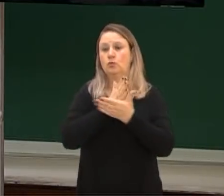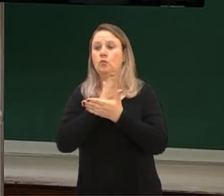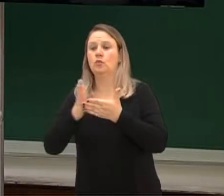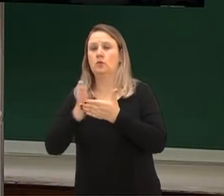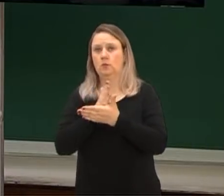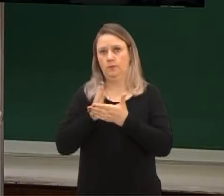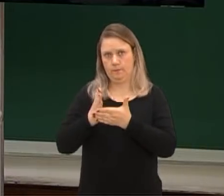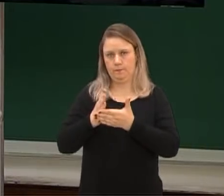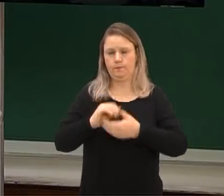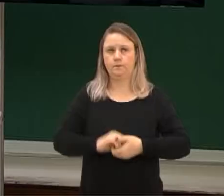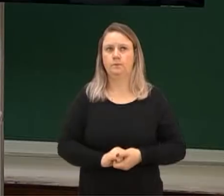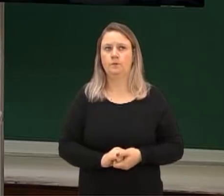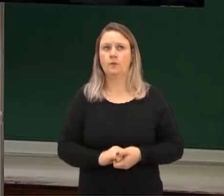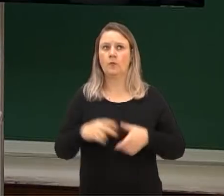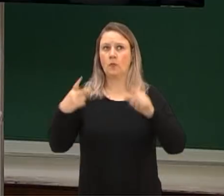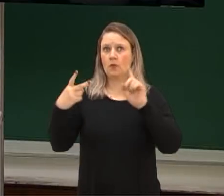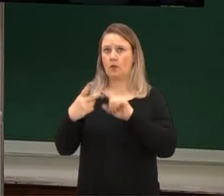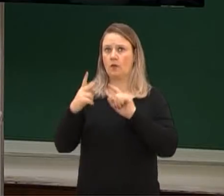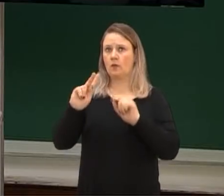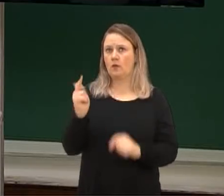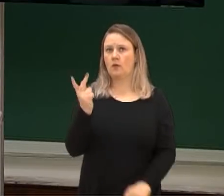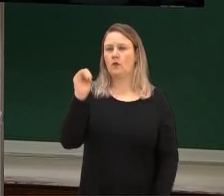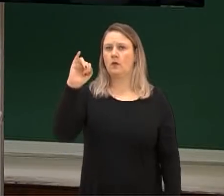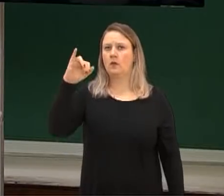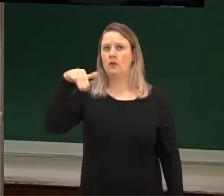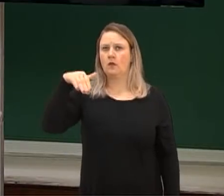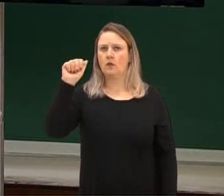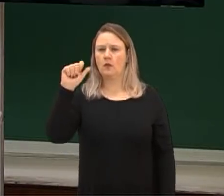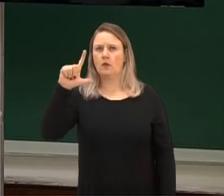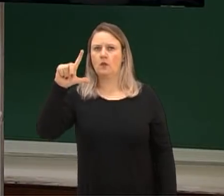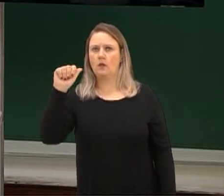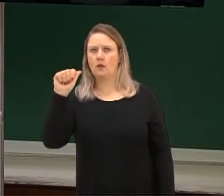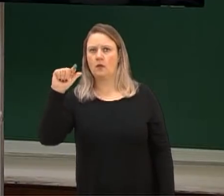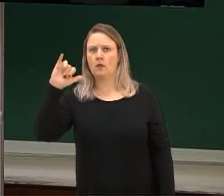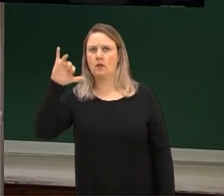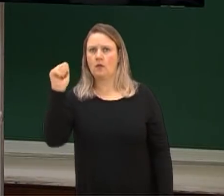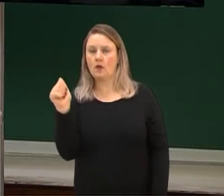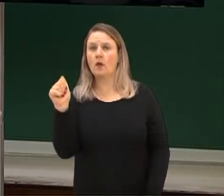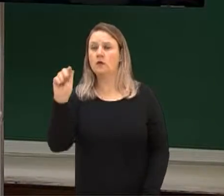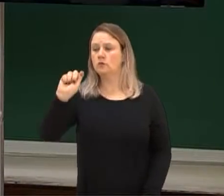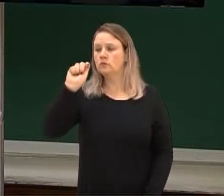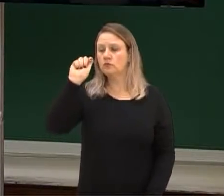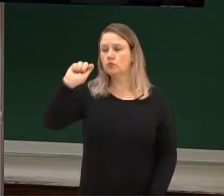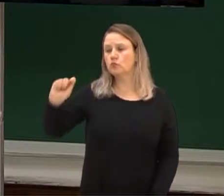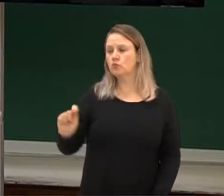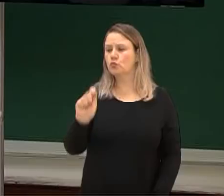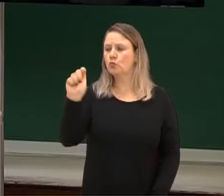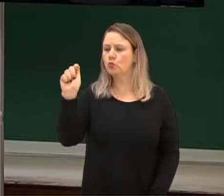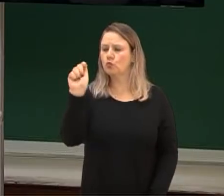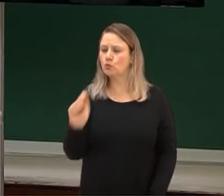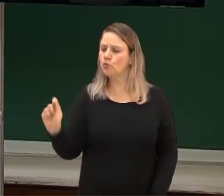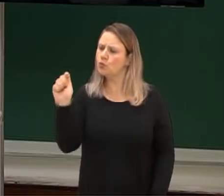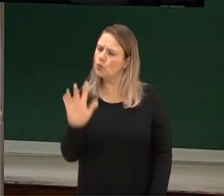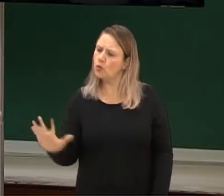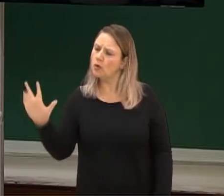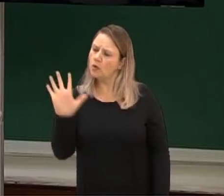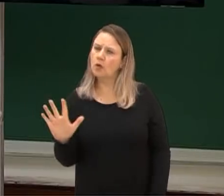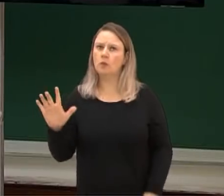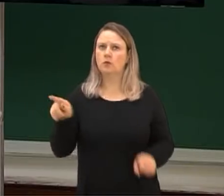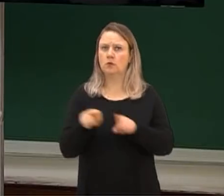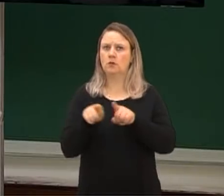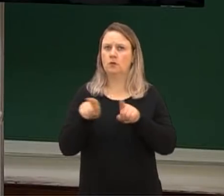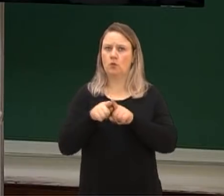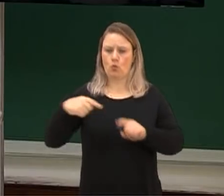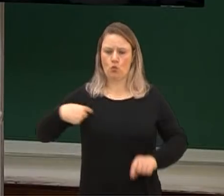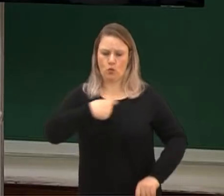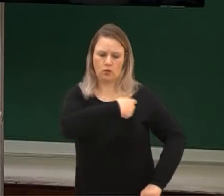hemisfério norte. E aqui a gente tem a Cordilheira do Himalaia, que se localiza lá na Ásia, né, entre Nepal, China, lá bem